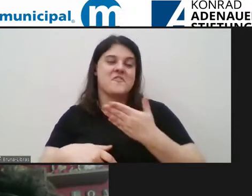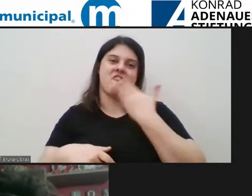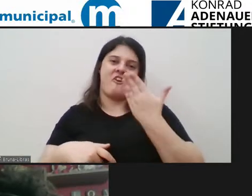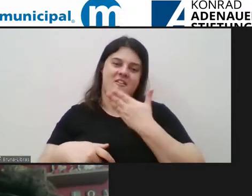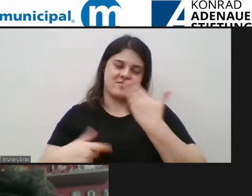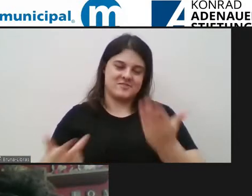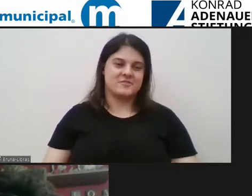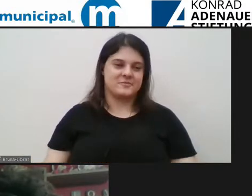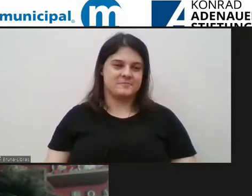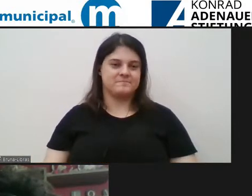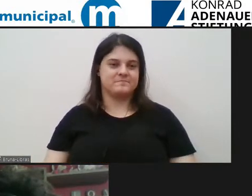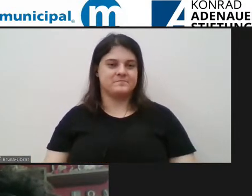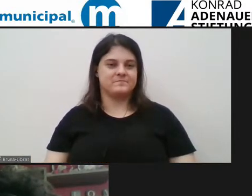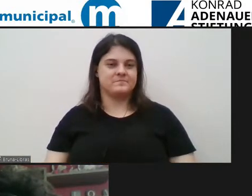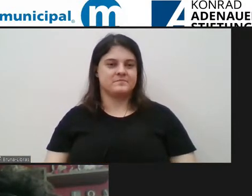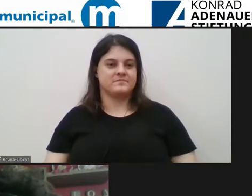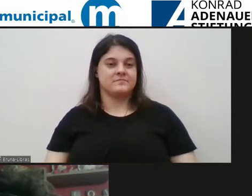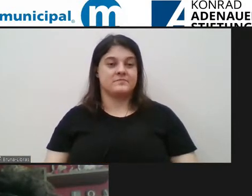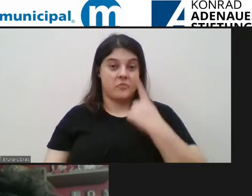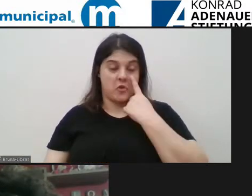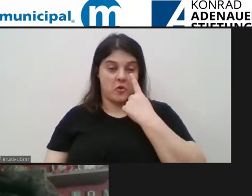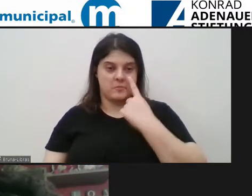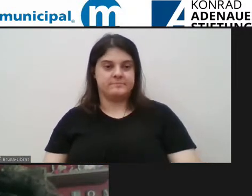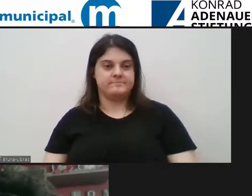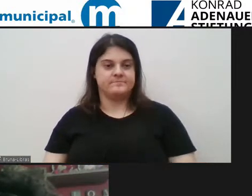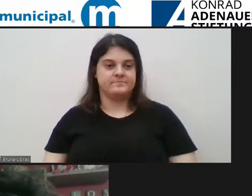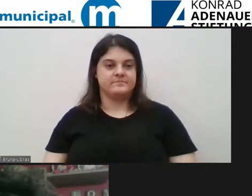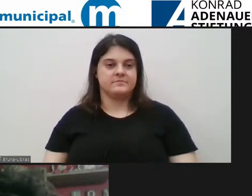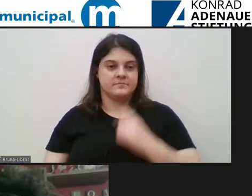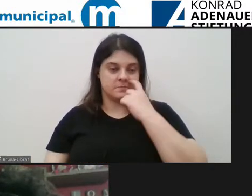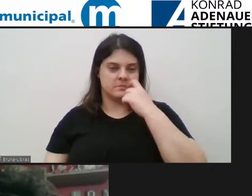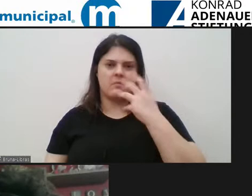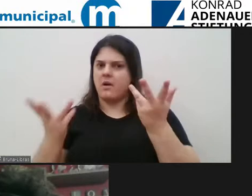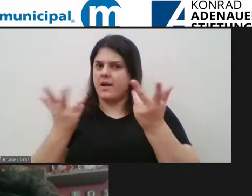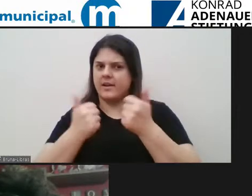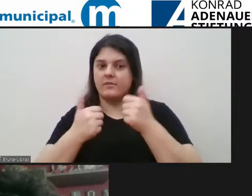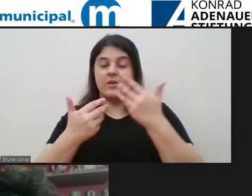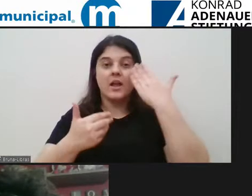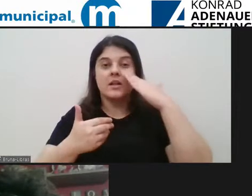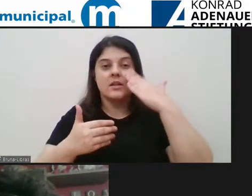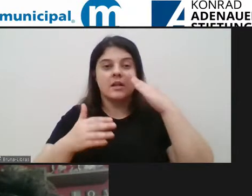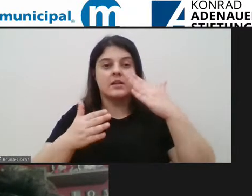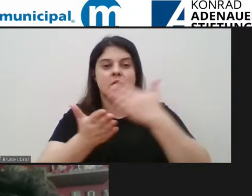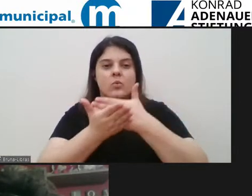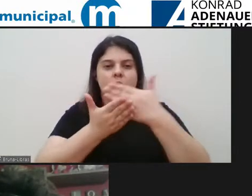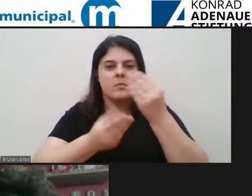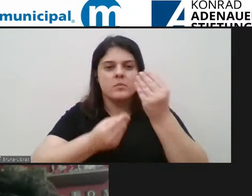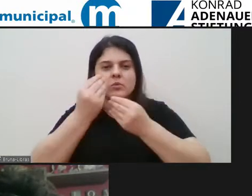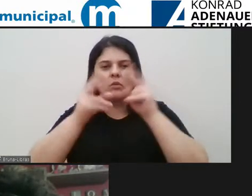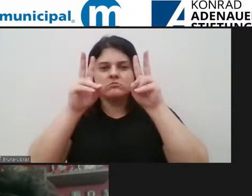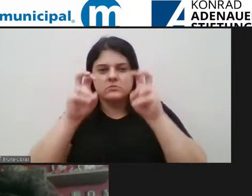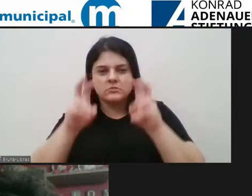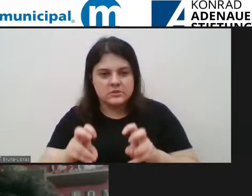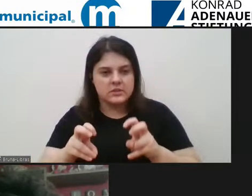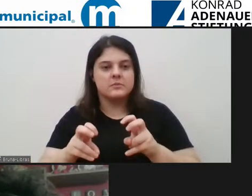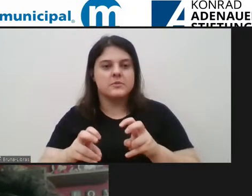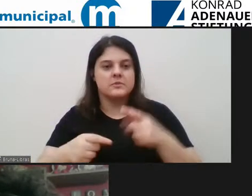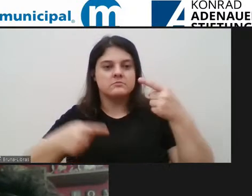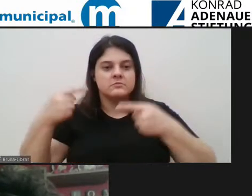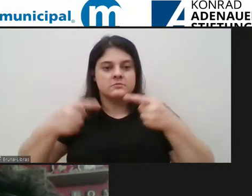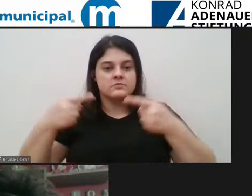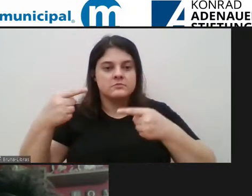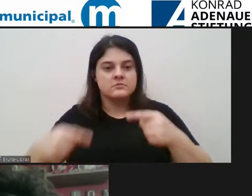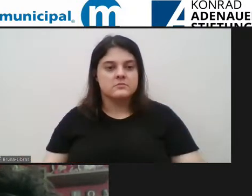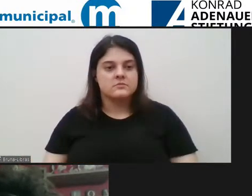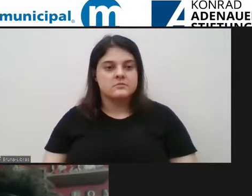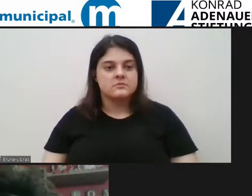bem mais fácil né o e esse livro aqui ó ele é fantástico para quem quer entender de maneira introdutória alguns temas da política brasileira tá vendo